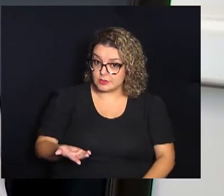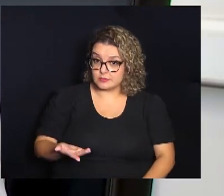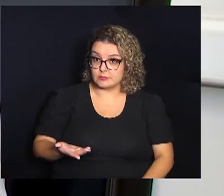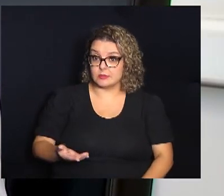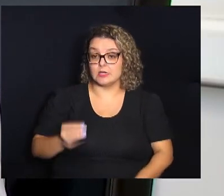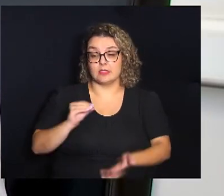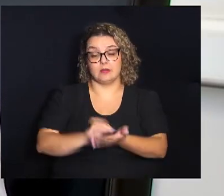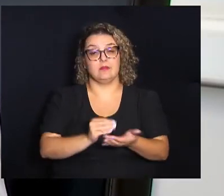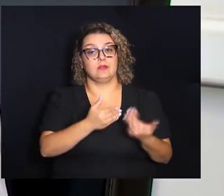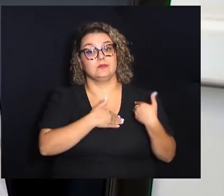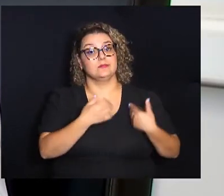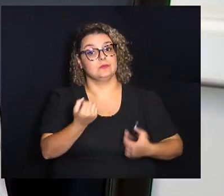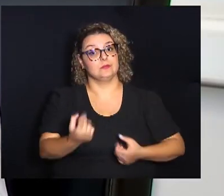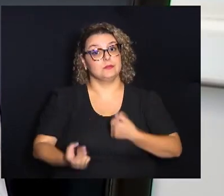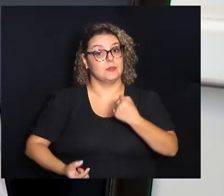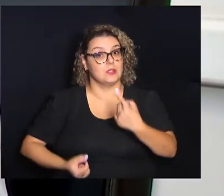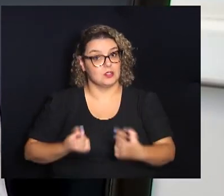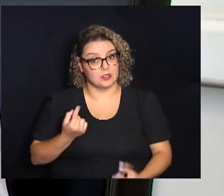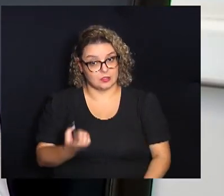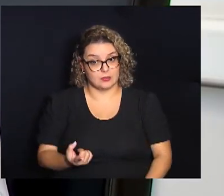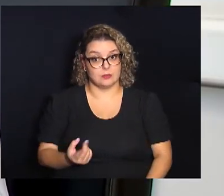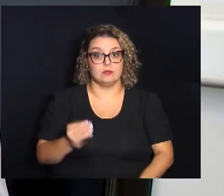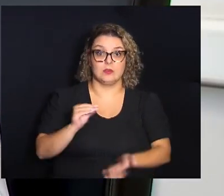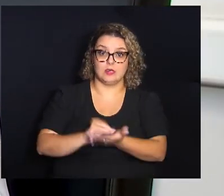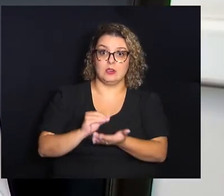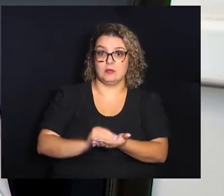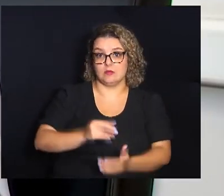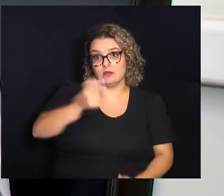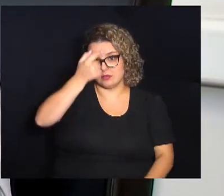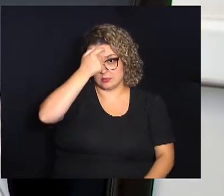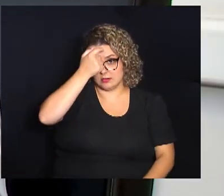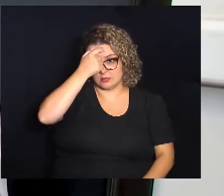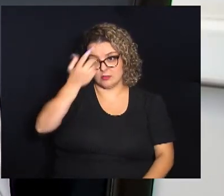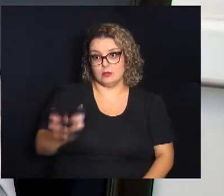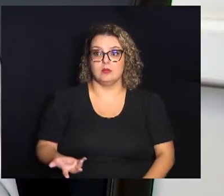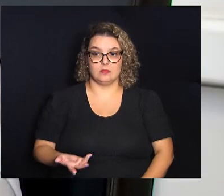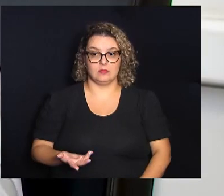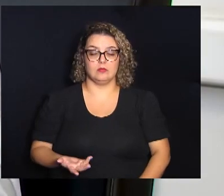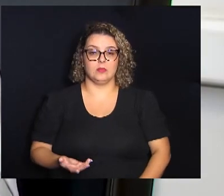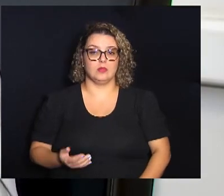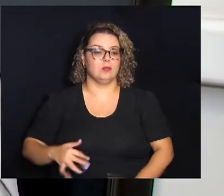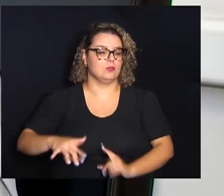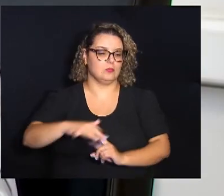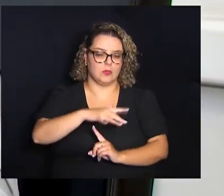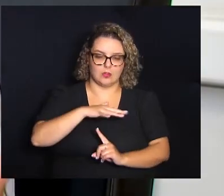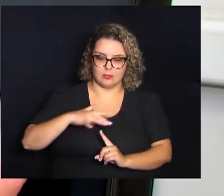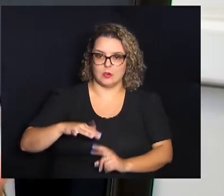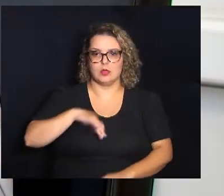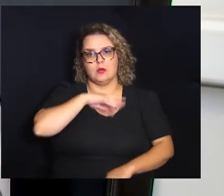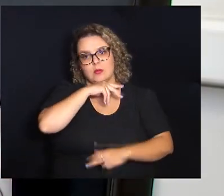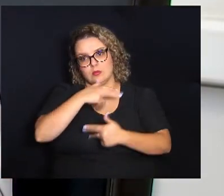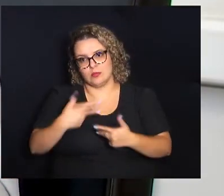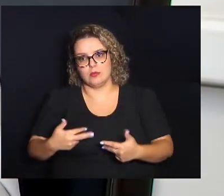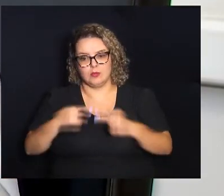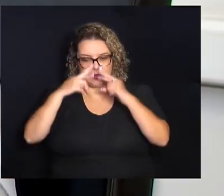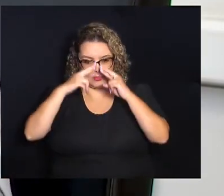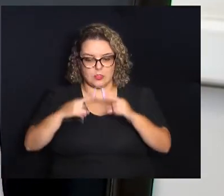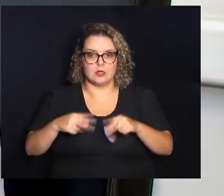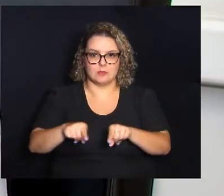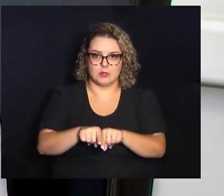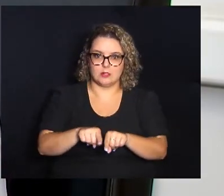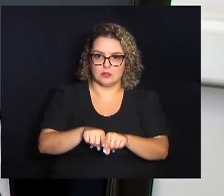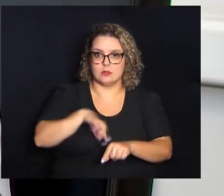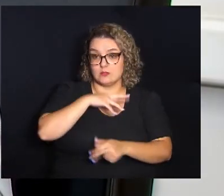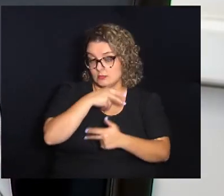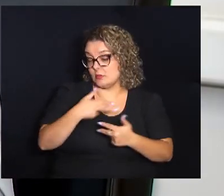imprudência de alguns, né, e pela falta de consciência, né, com o meio ambiente, com os animais, o respeito também aos animais